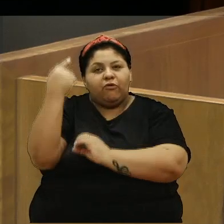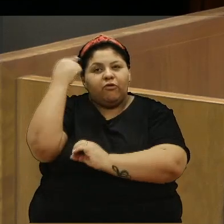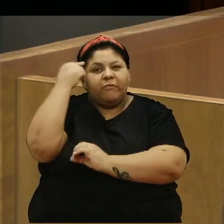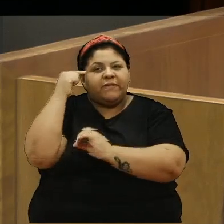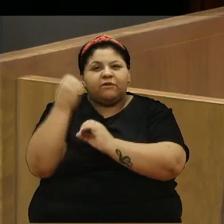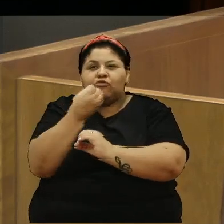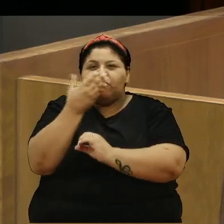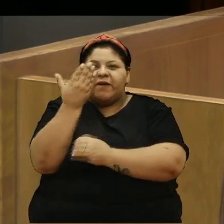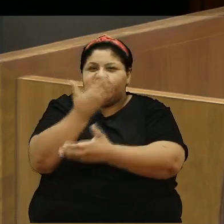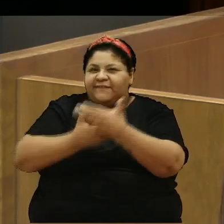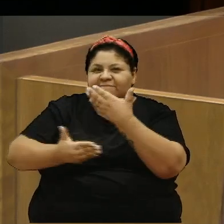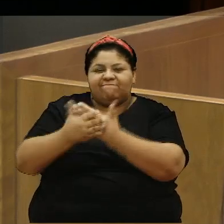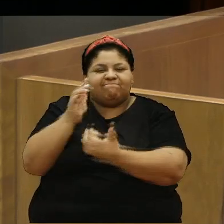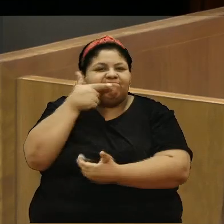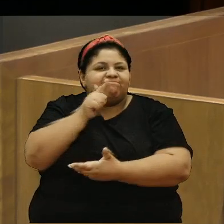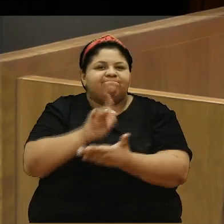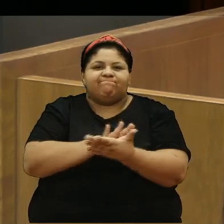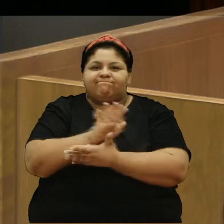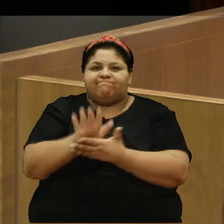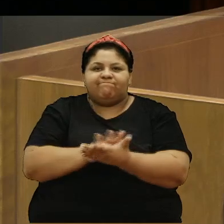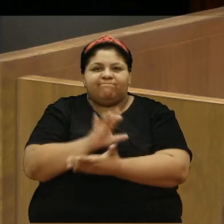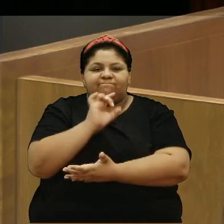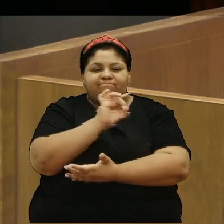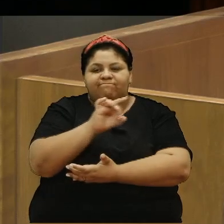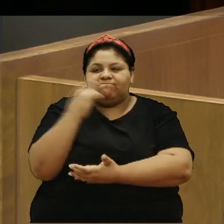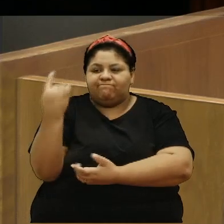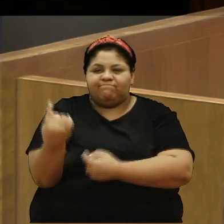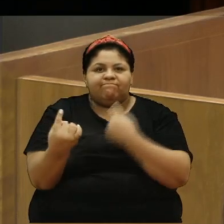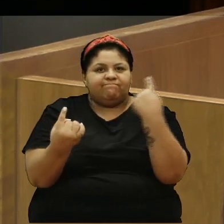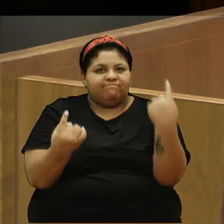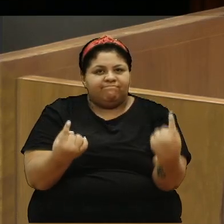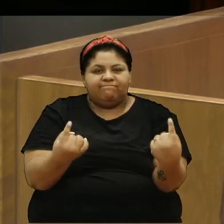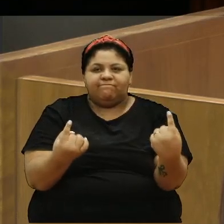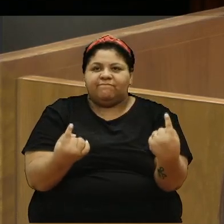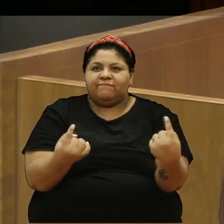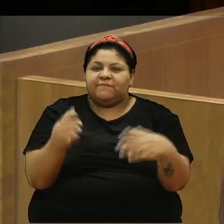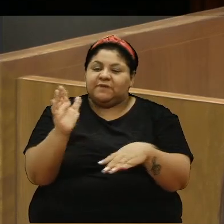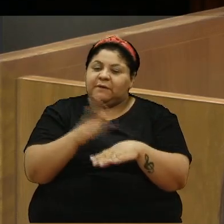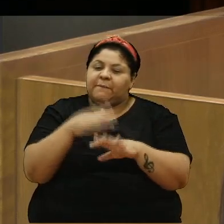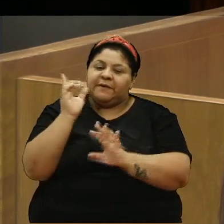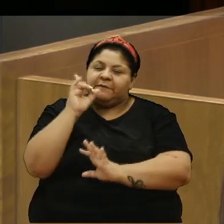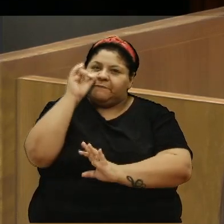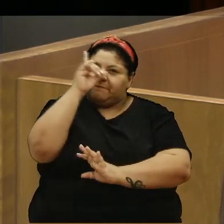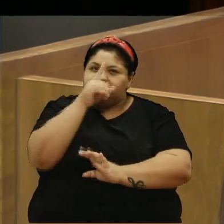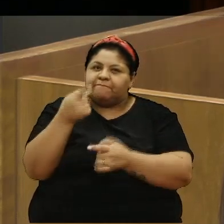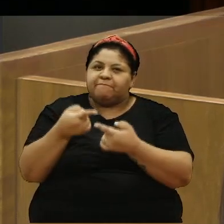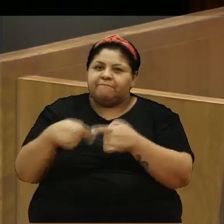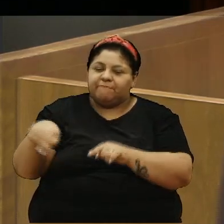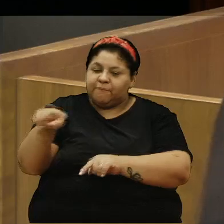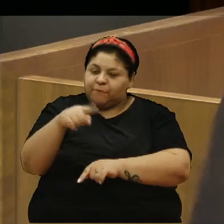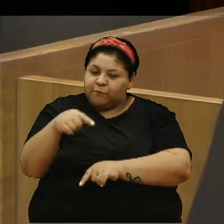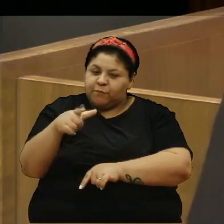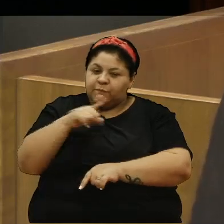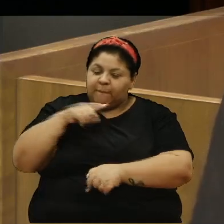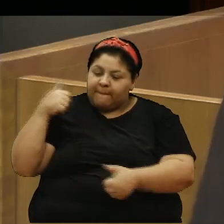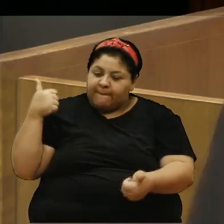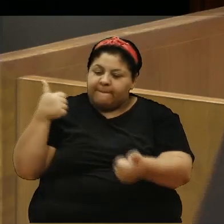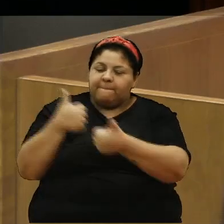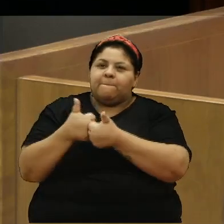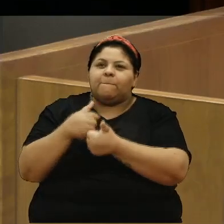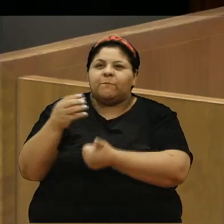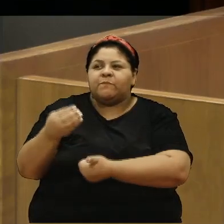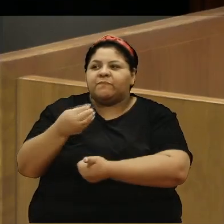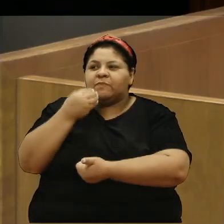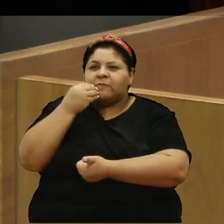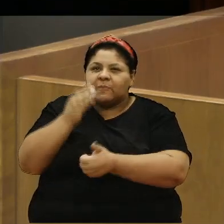comum, não se consegue nada individualmente. Individualmente é muito mais difícil, mas se a gente estiver juntos, certamente a